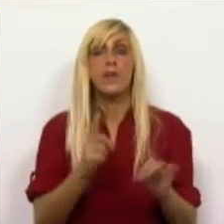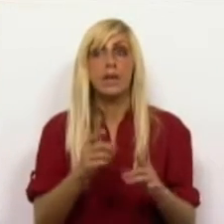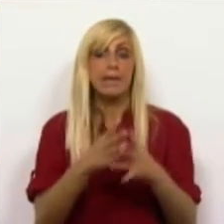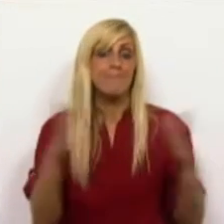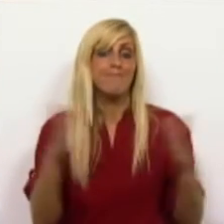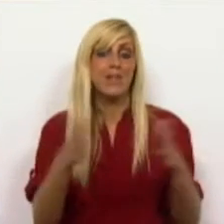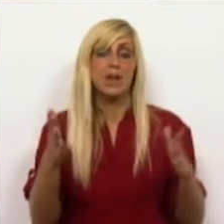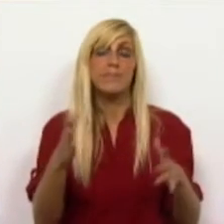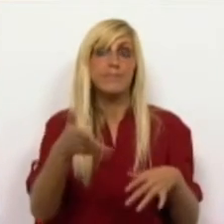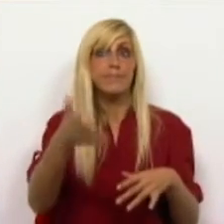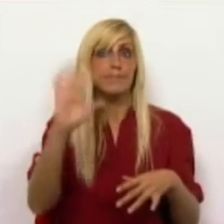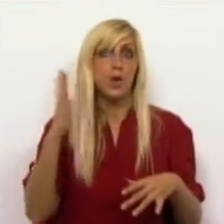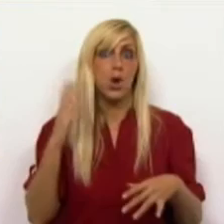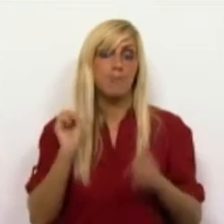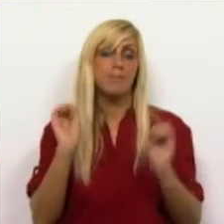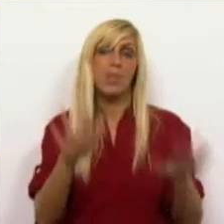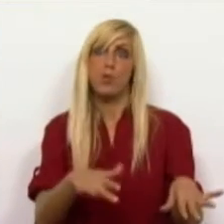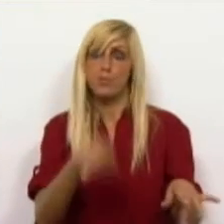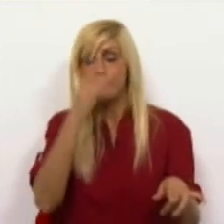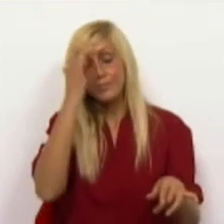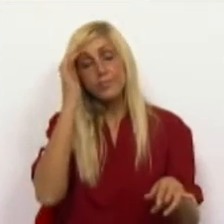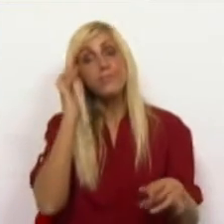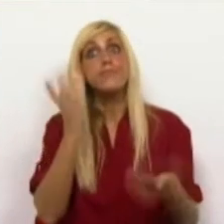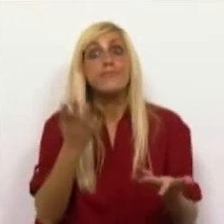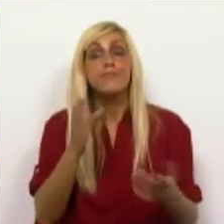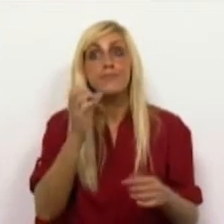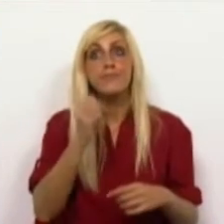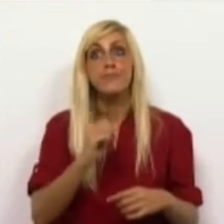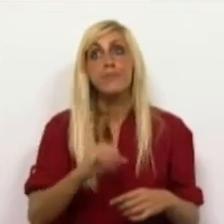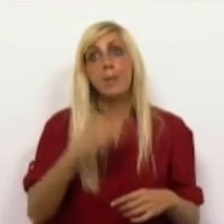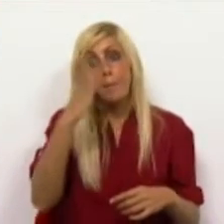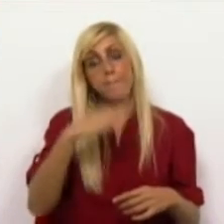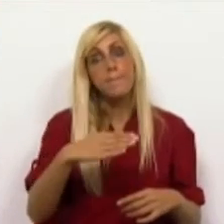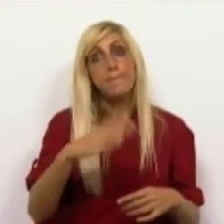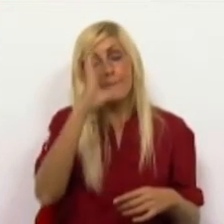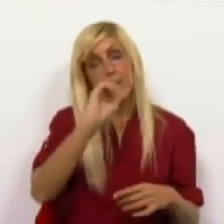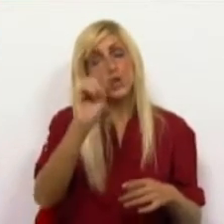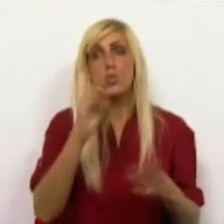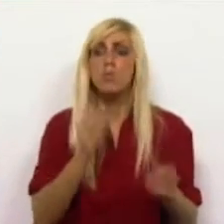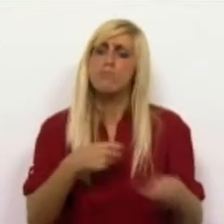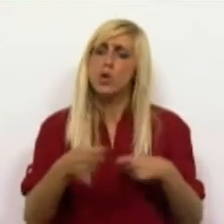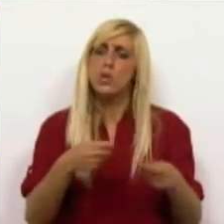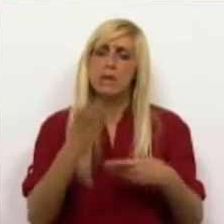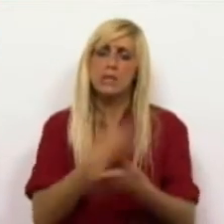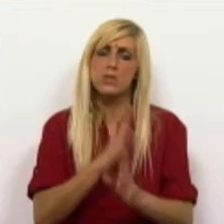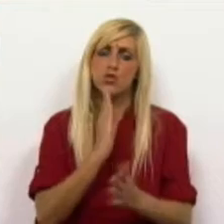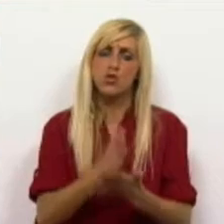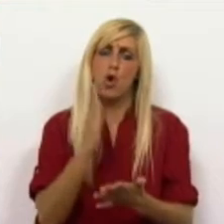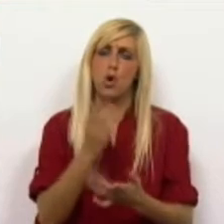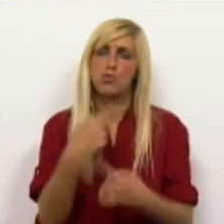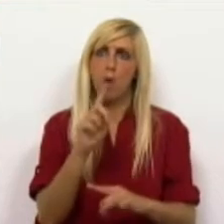da floresta ao abandono. Senhor Primeiro-Ministro, não temos apenas de gerir os incêndios. Temos de